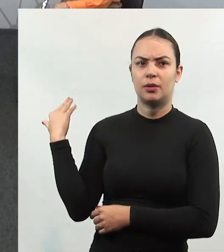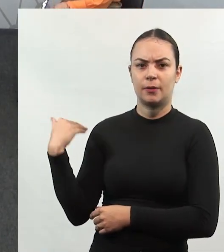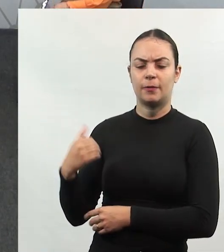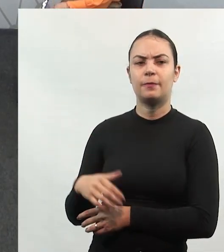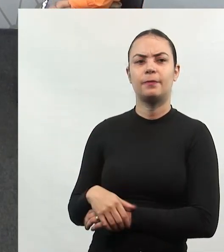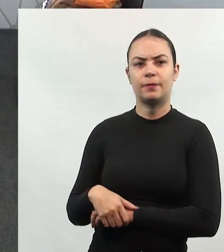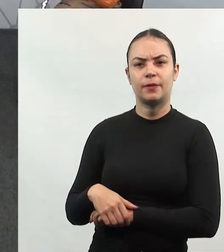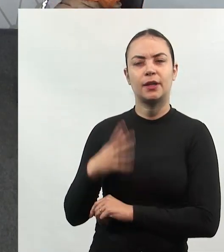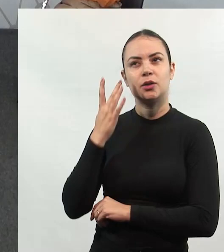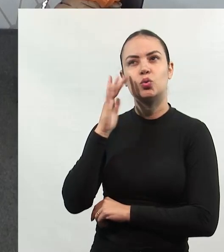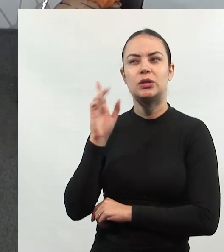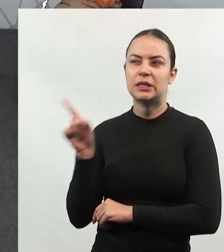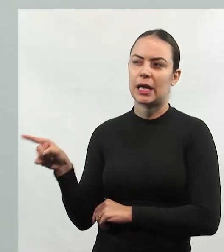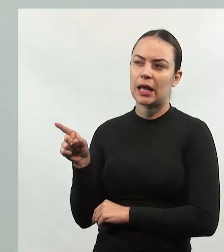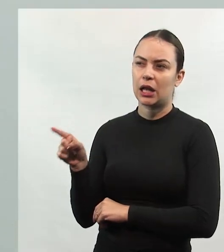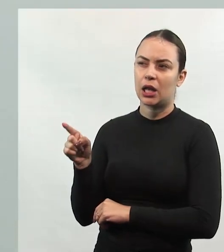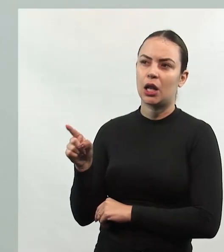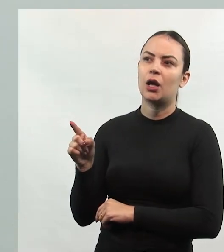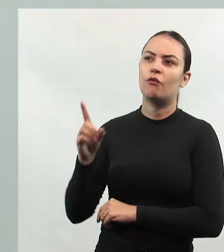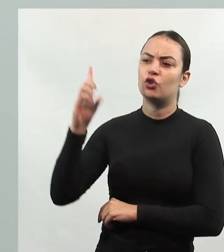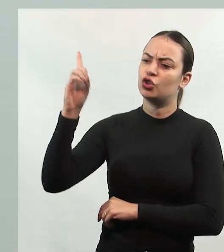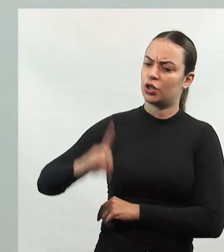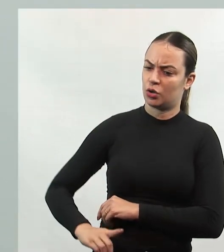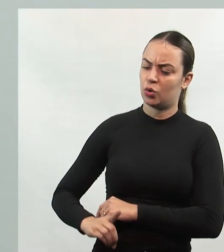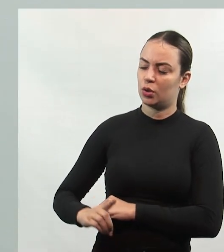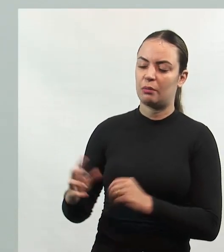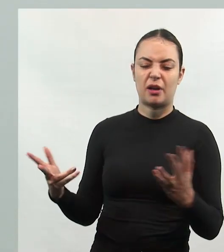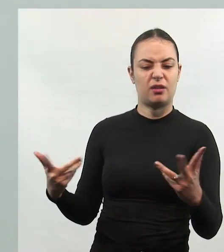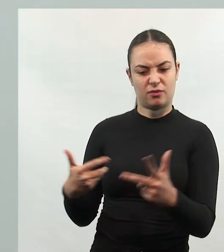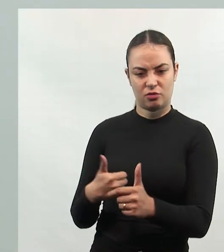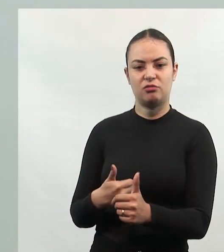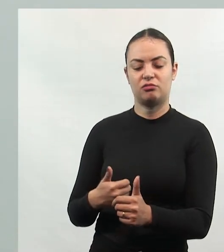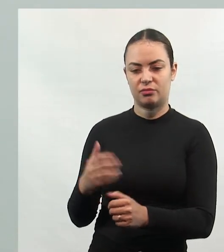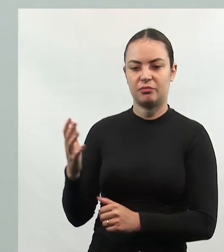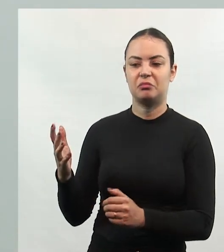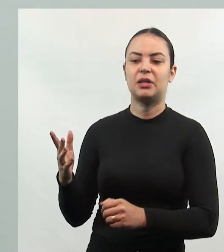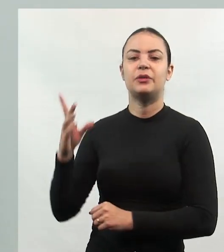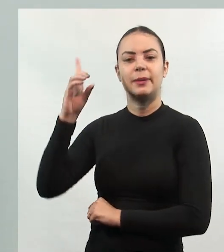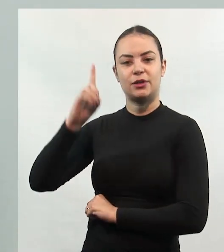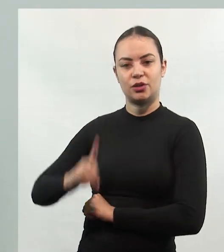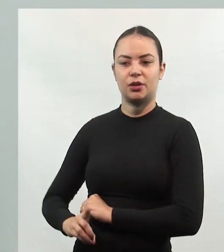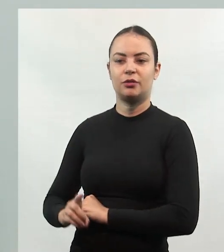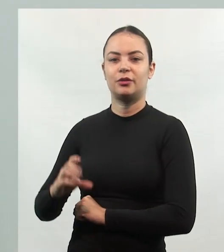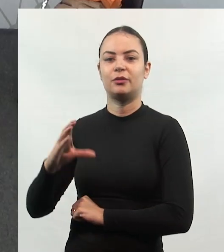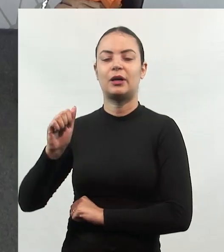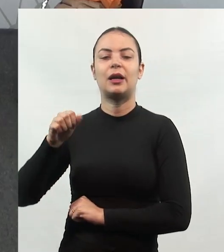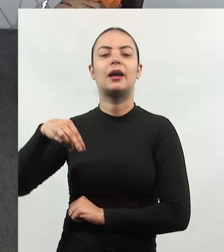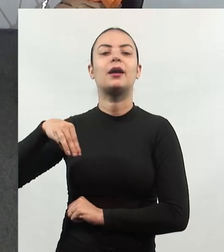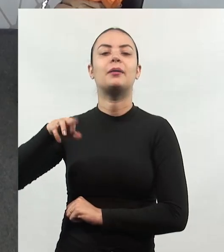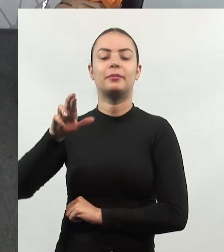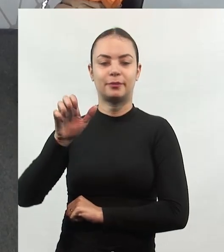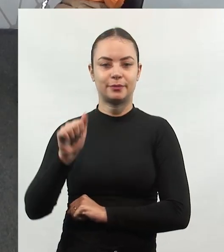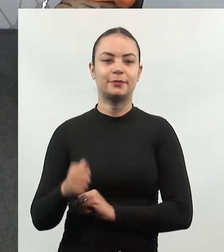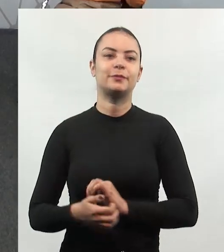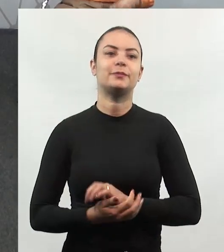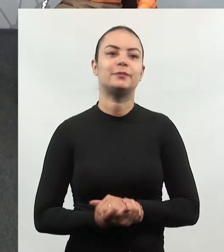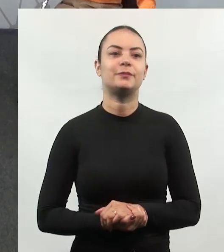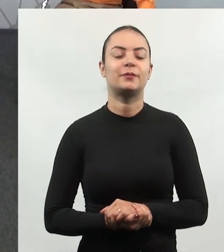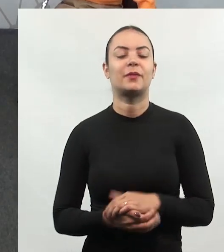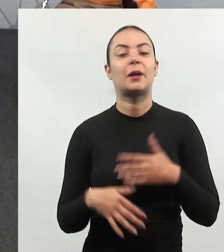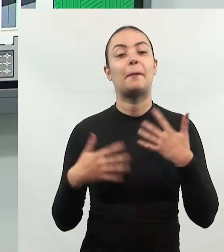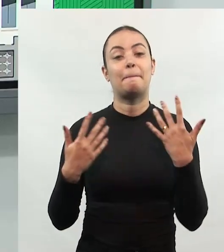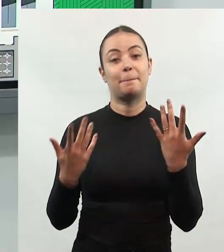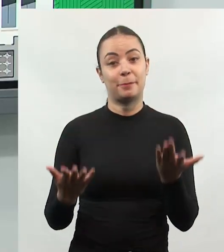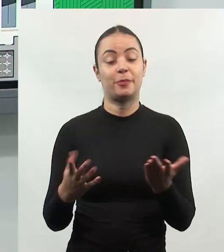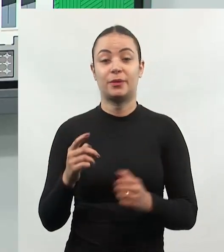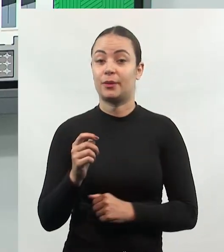muito legal. A Vera está nos assistindo também, ela foi diretora no Carmela, acho que há uns 4 anos. Vera Lima? Acho que é a Vera Lima, acho que ela está